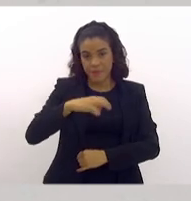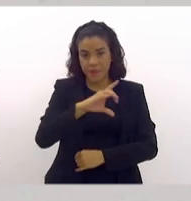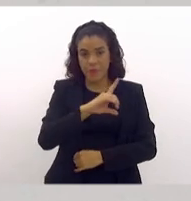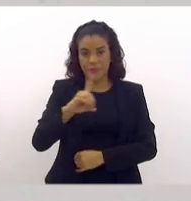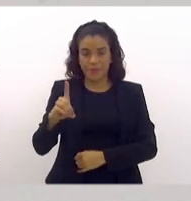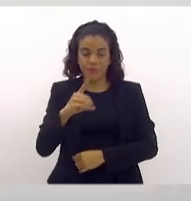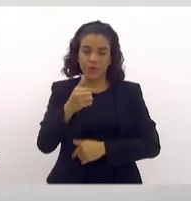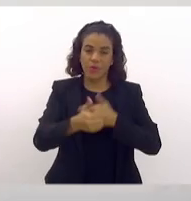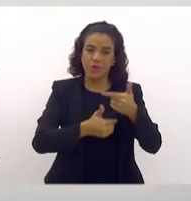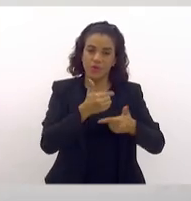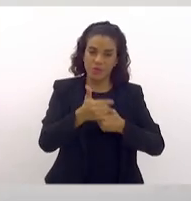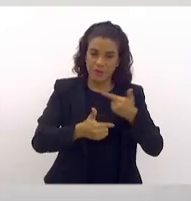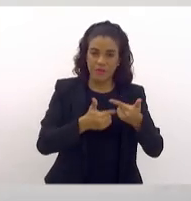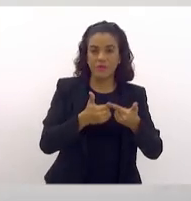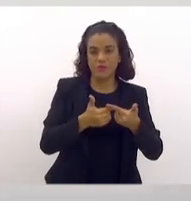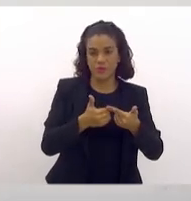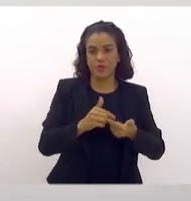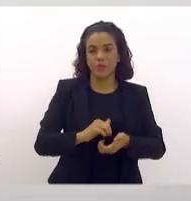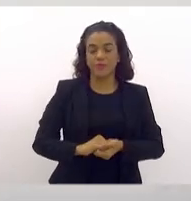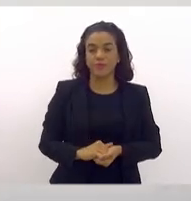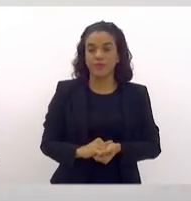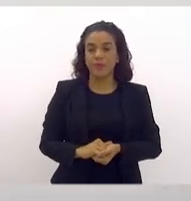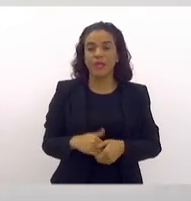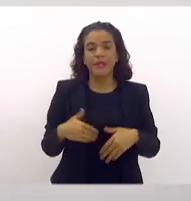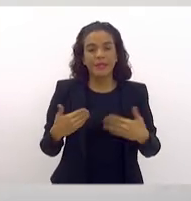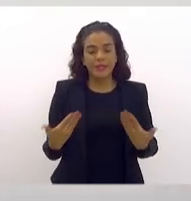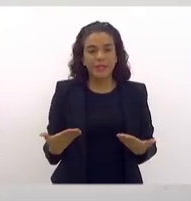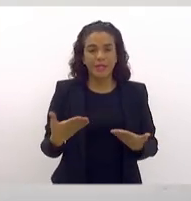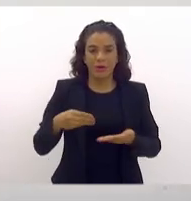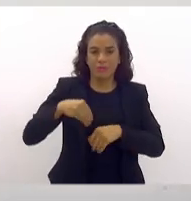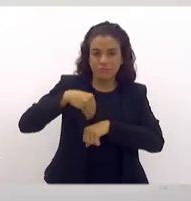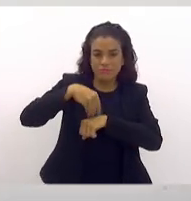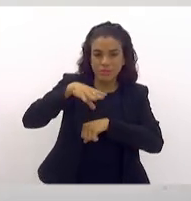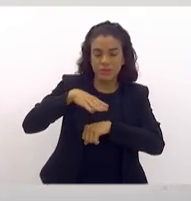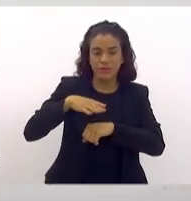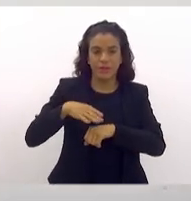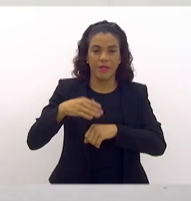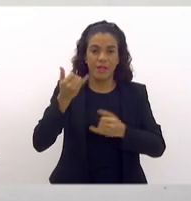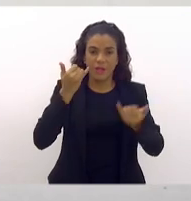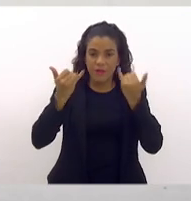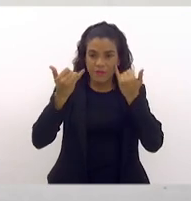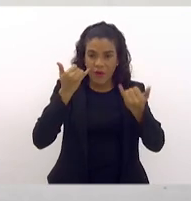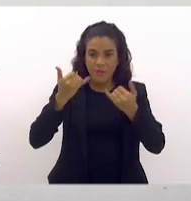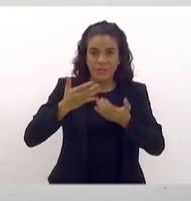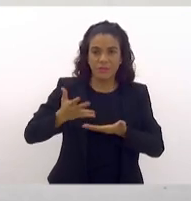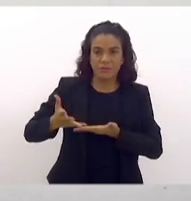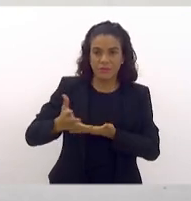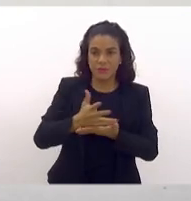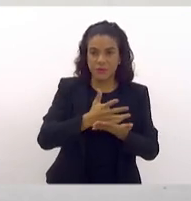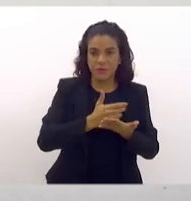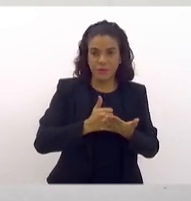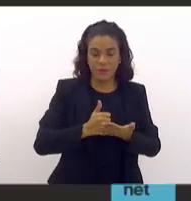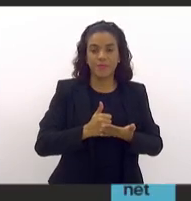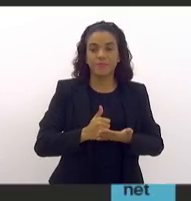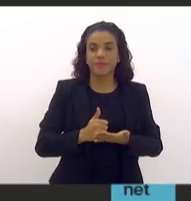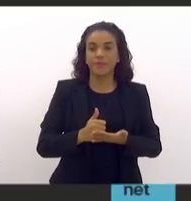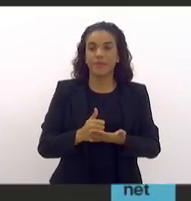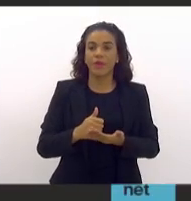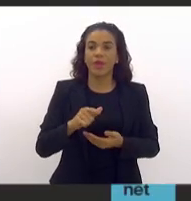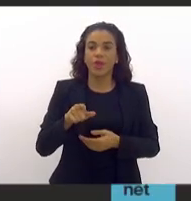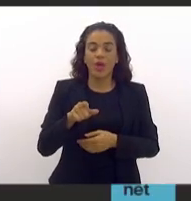esse serviço na Cifranet. Então, só trazendo alguns dados, alguns até mais atualizados,